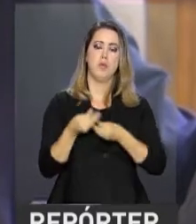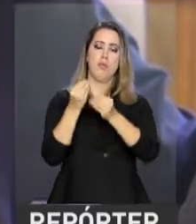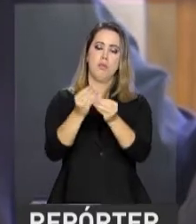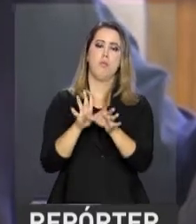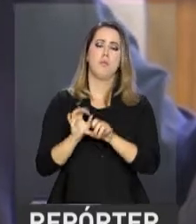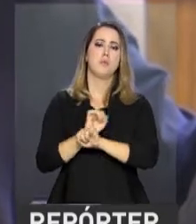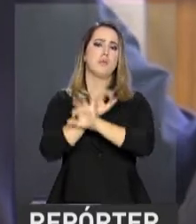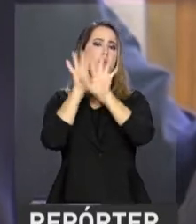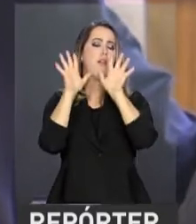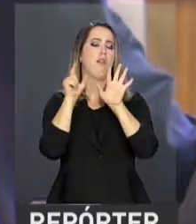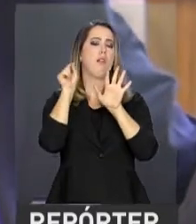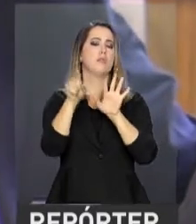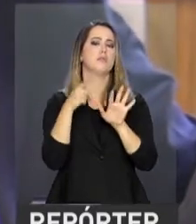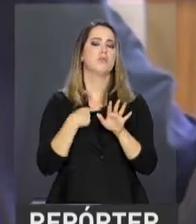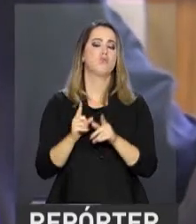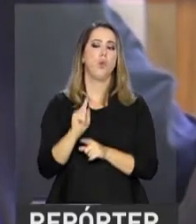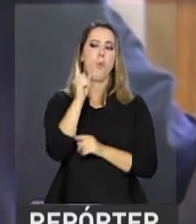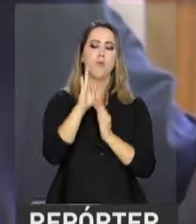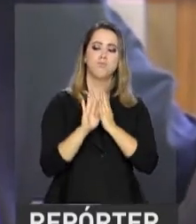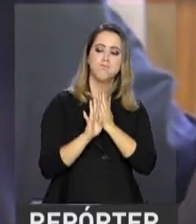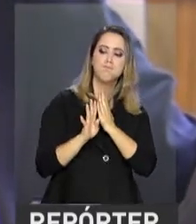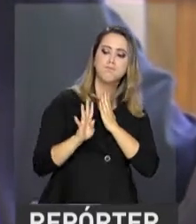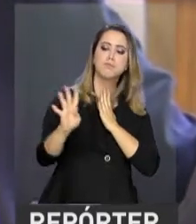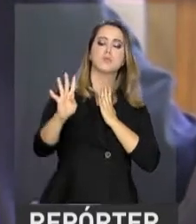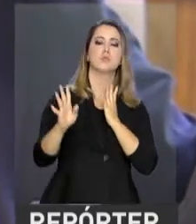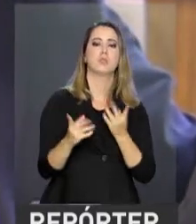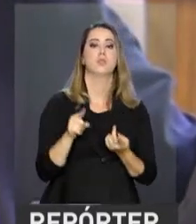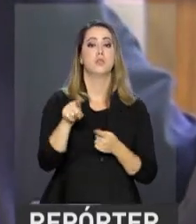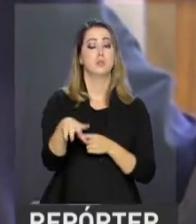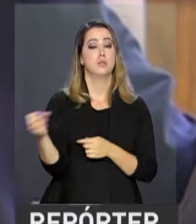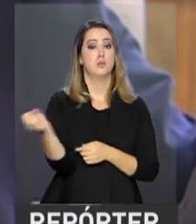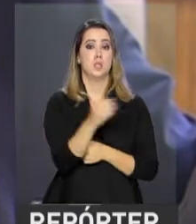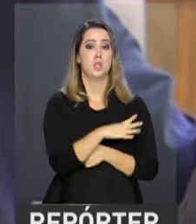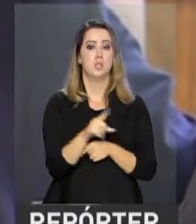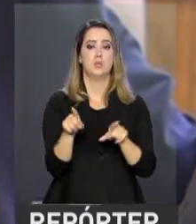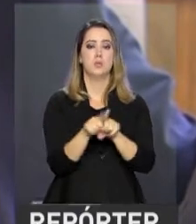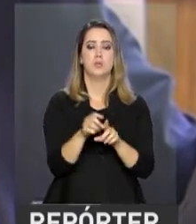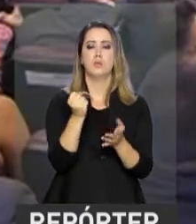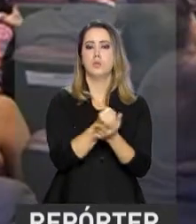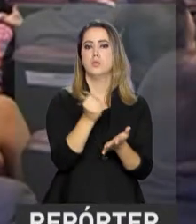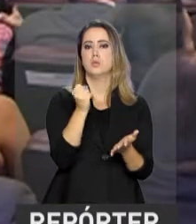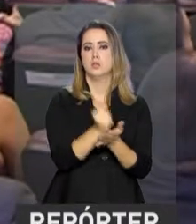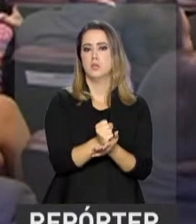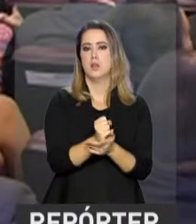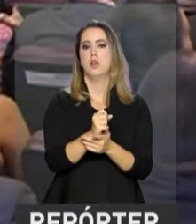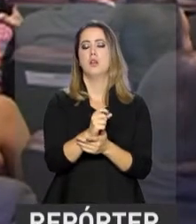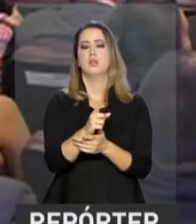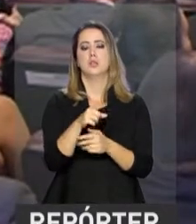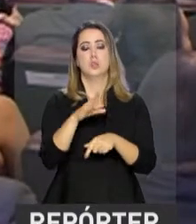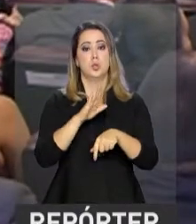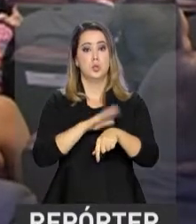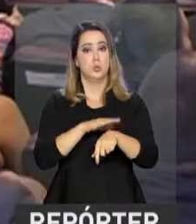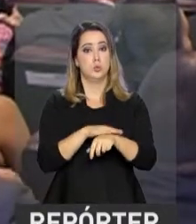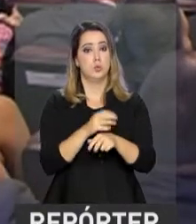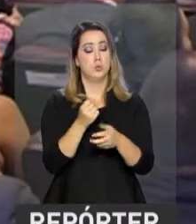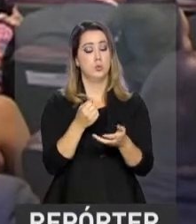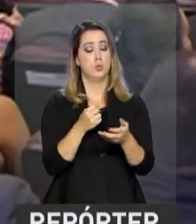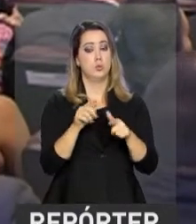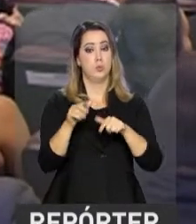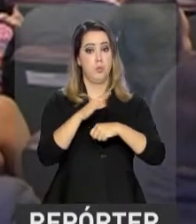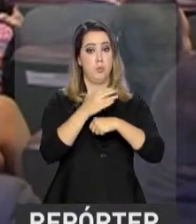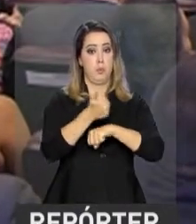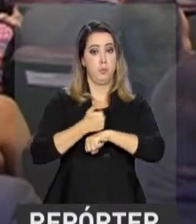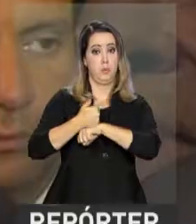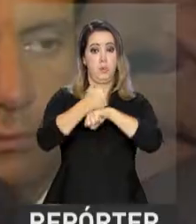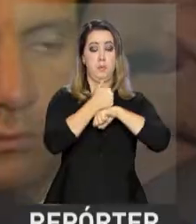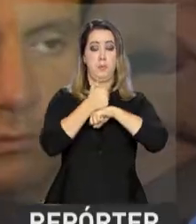do SUS, por meio de uma fila única. Ele também anunciou a renovação de contratos temporários para profissionais de hospitais federais